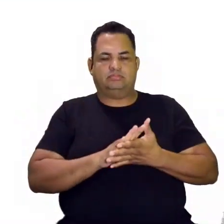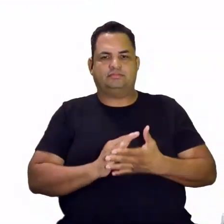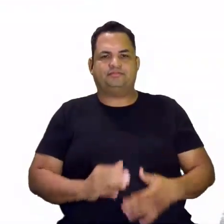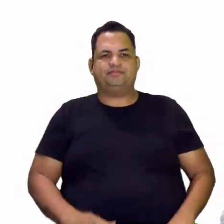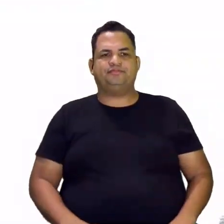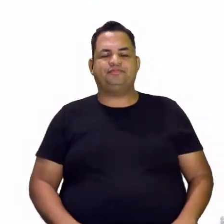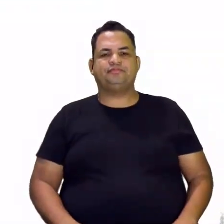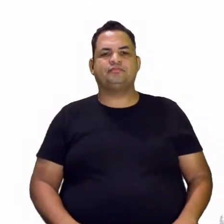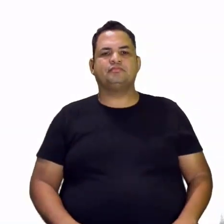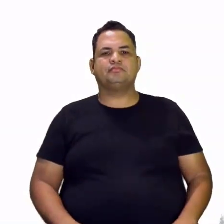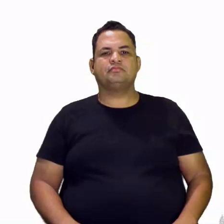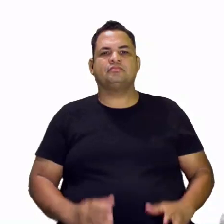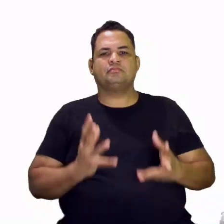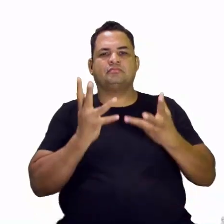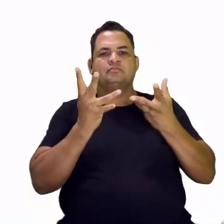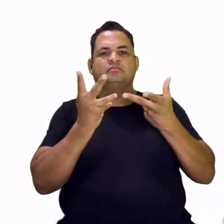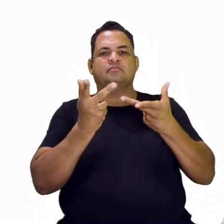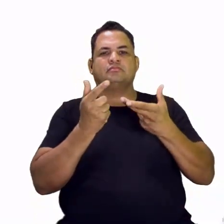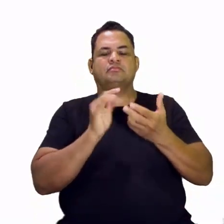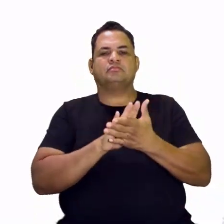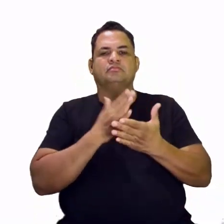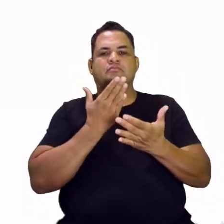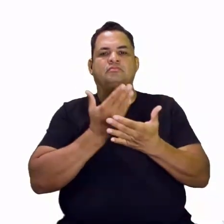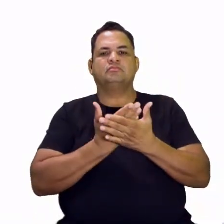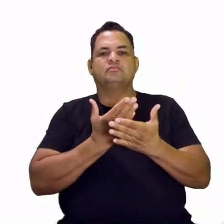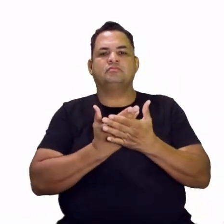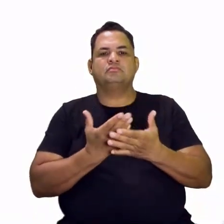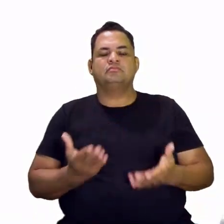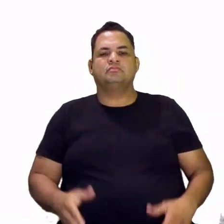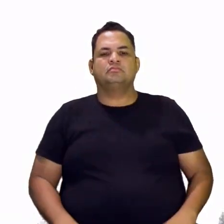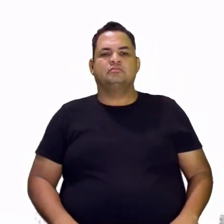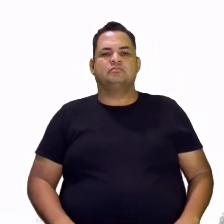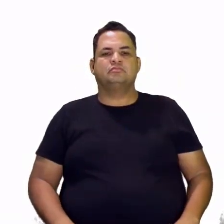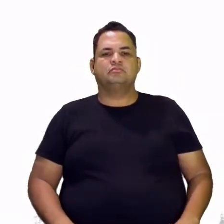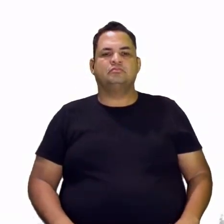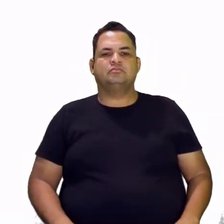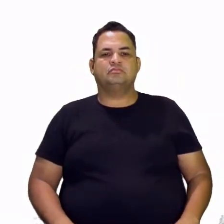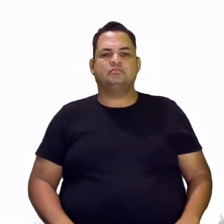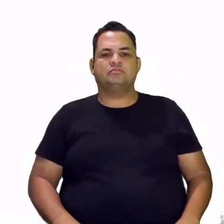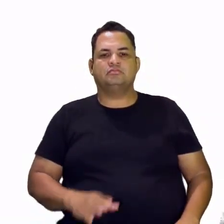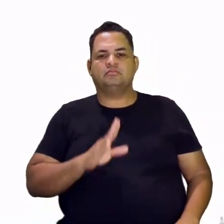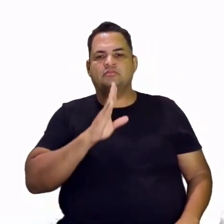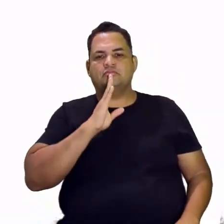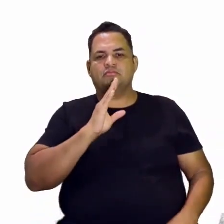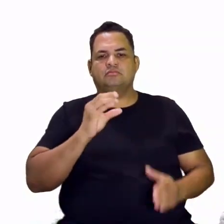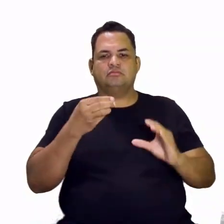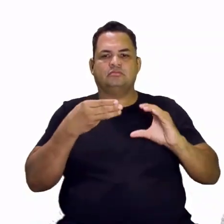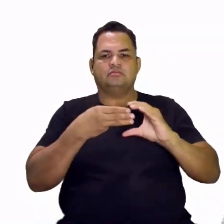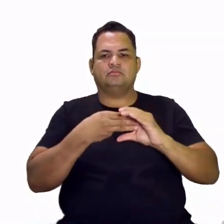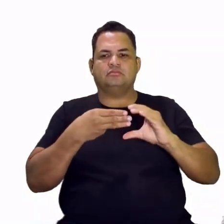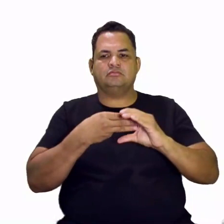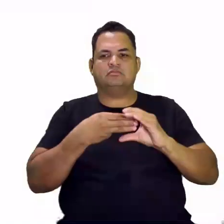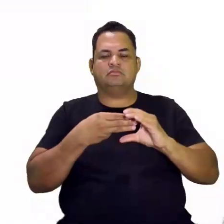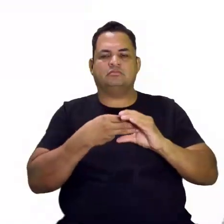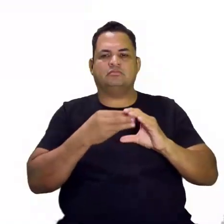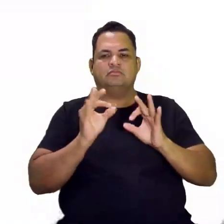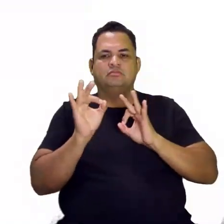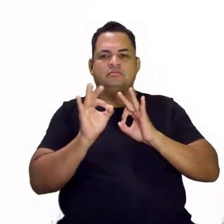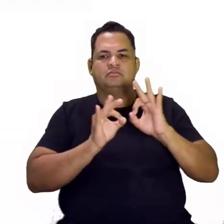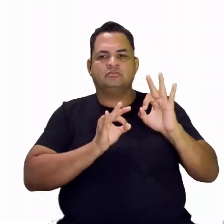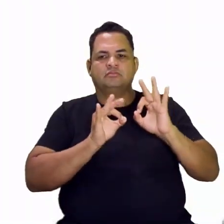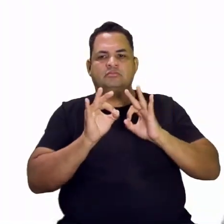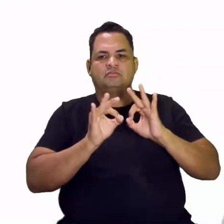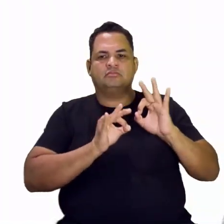cima. A habilidade da nossa aula de hoje é reconhecer a célula como unidade